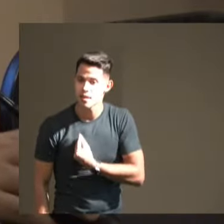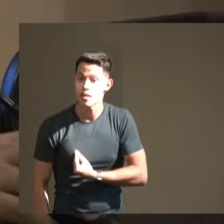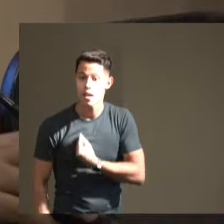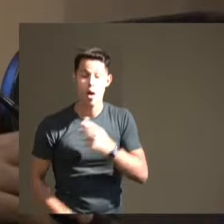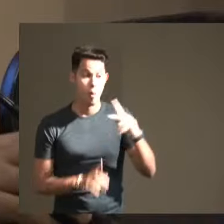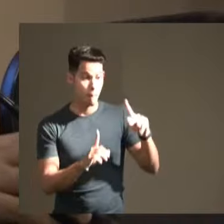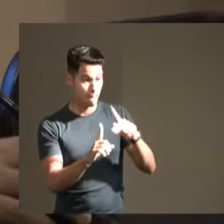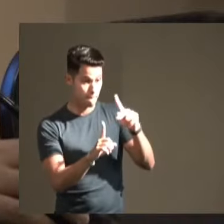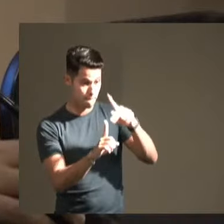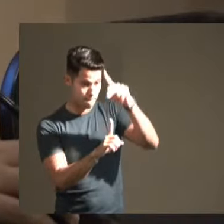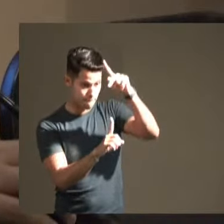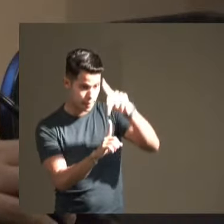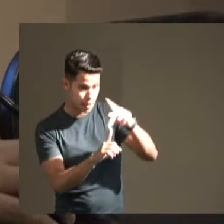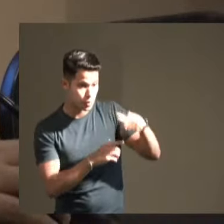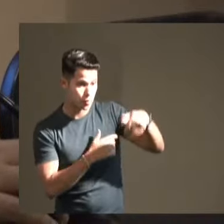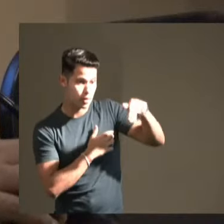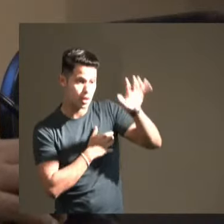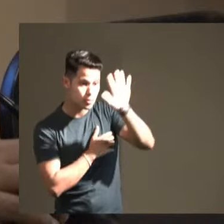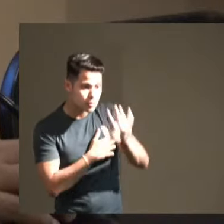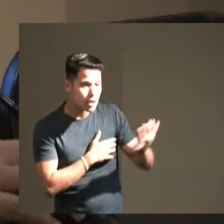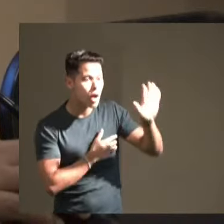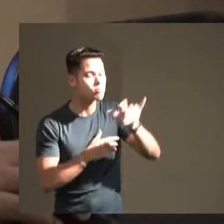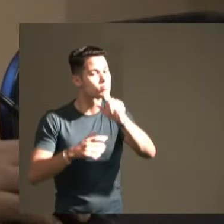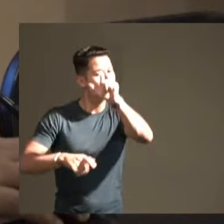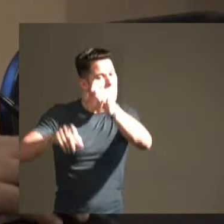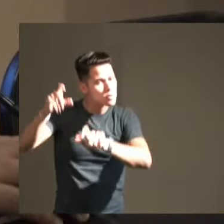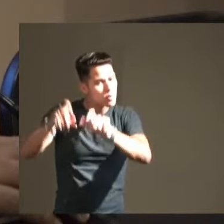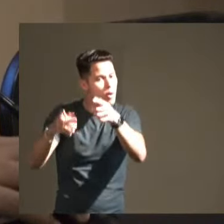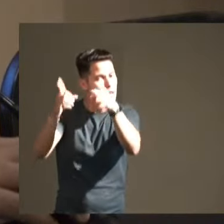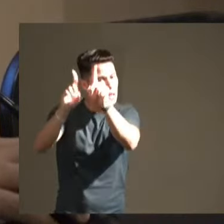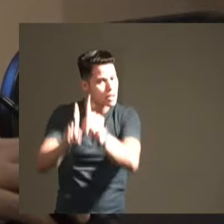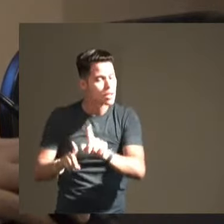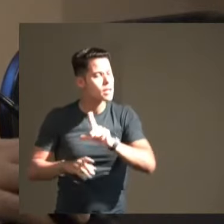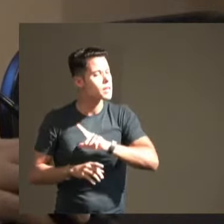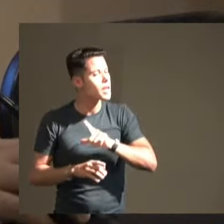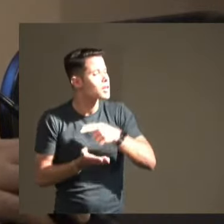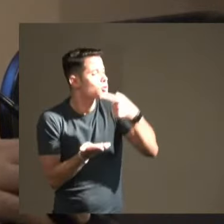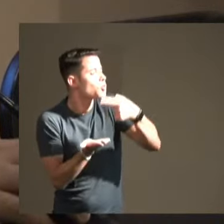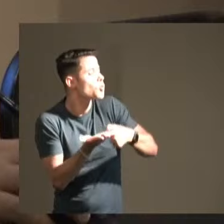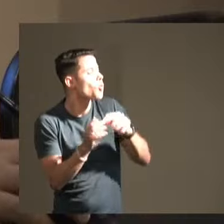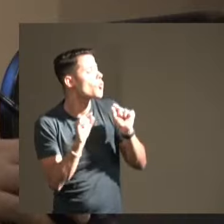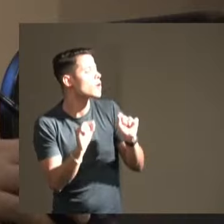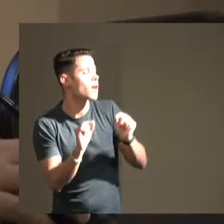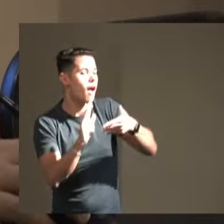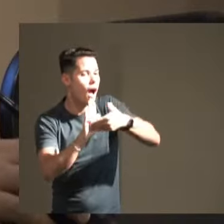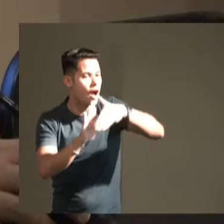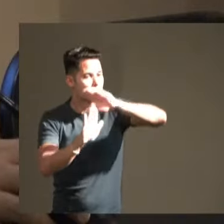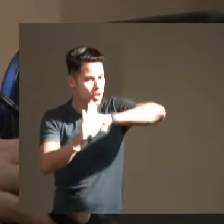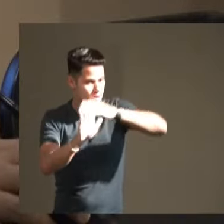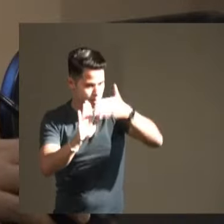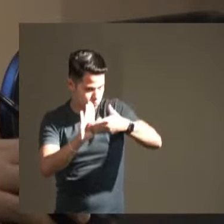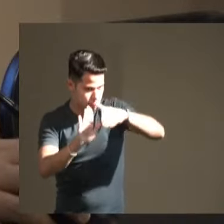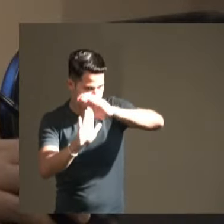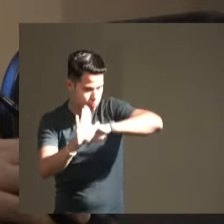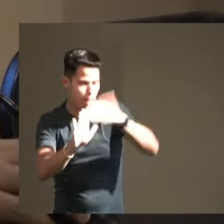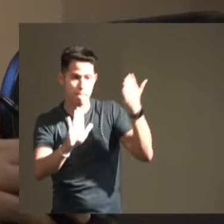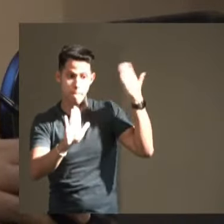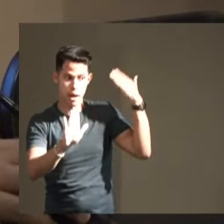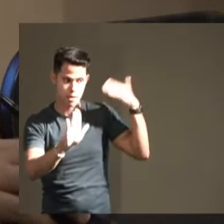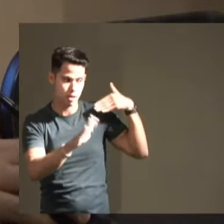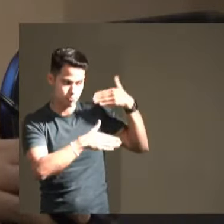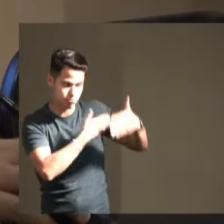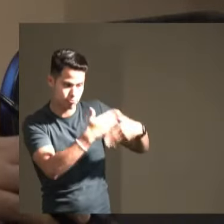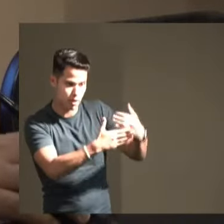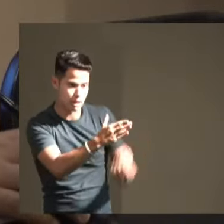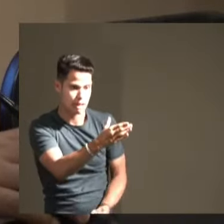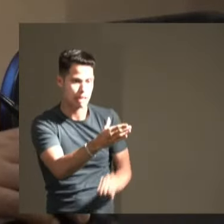Plano Nacional dos Direitos das Pessoas com Deficiência é uma agenda que foi desenvolvida inicialmente no governo da